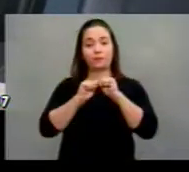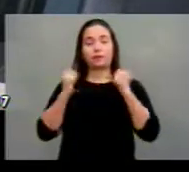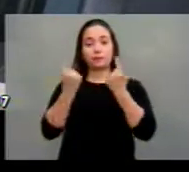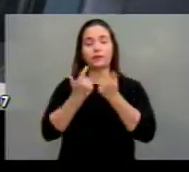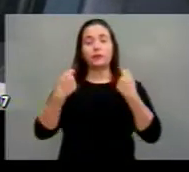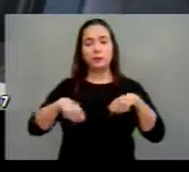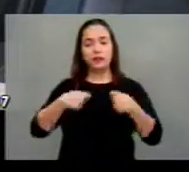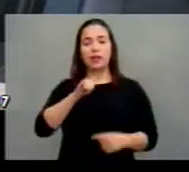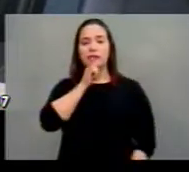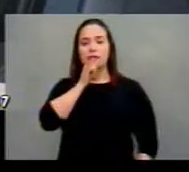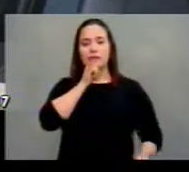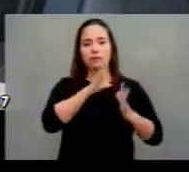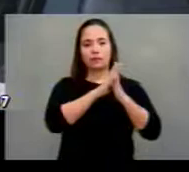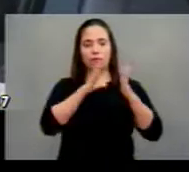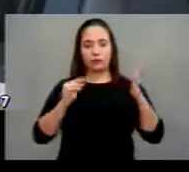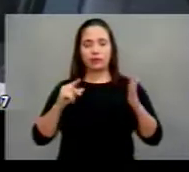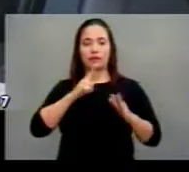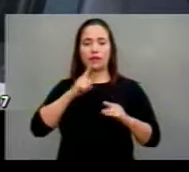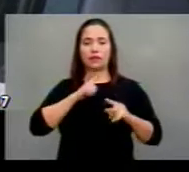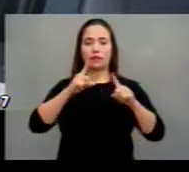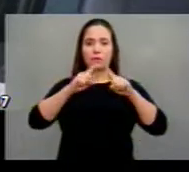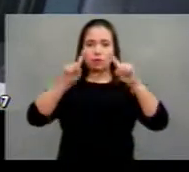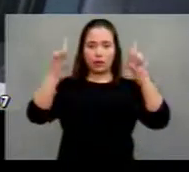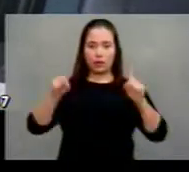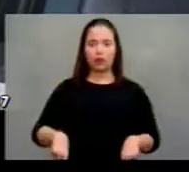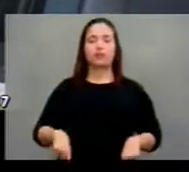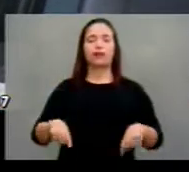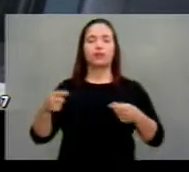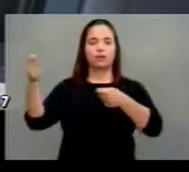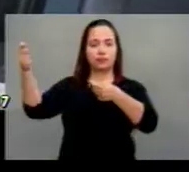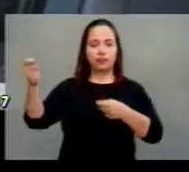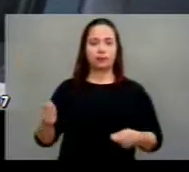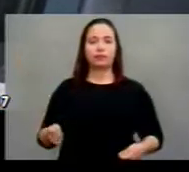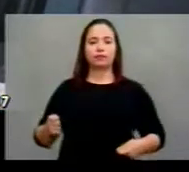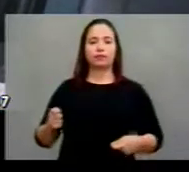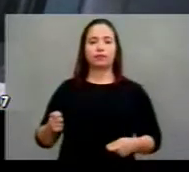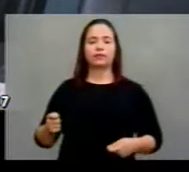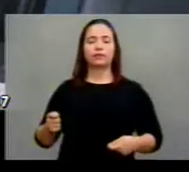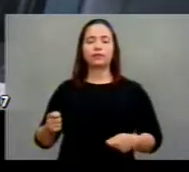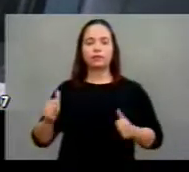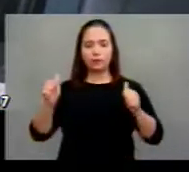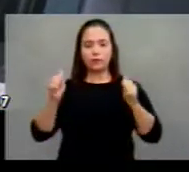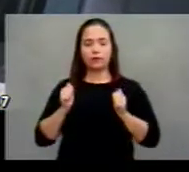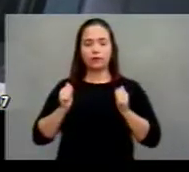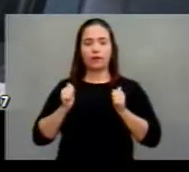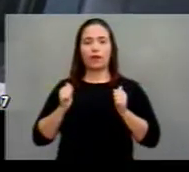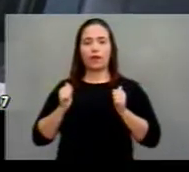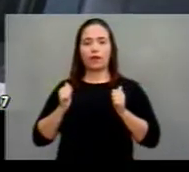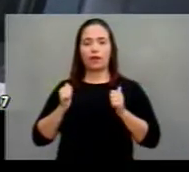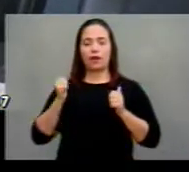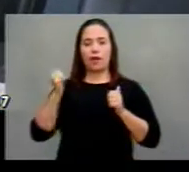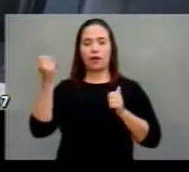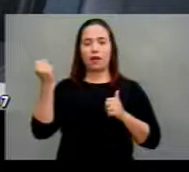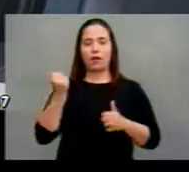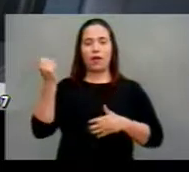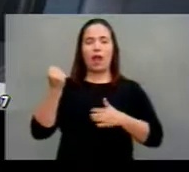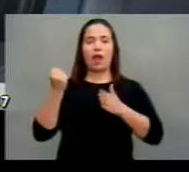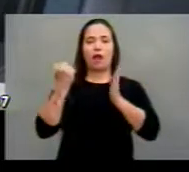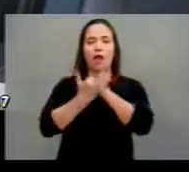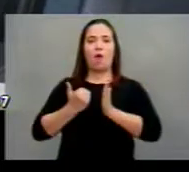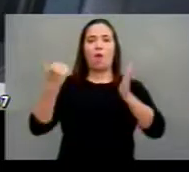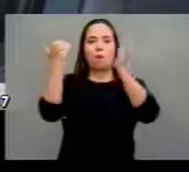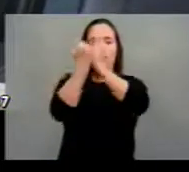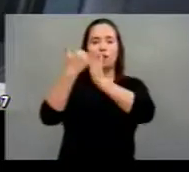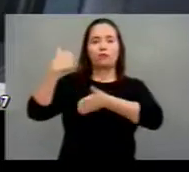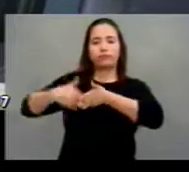tem que dar o exemplo quando chegarem matérias aqui que sejam semelhantes, como chegou aqui uma reforma da Previdência que aumentou a contribuição do servidor